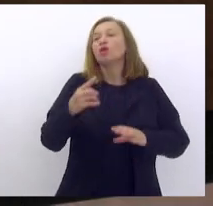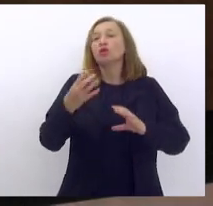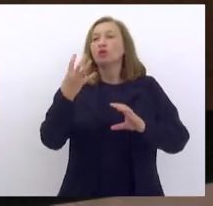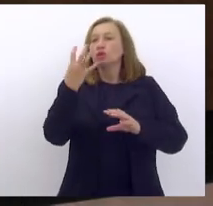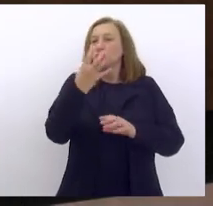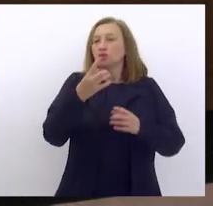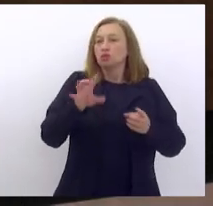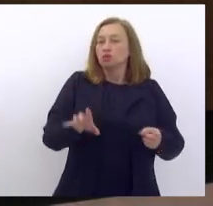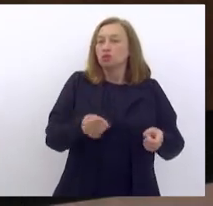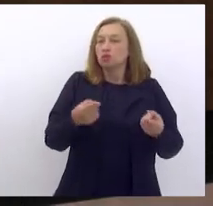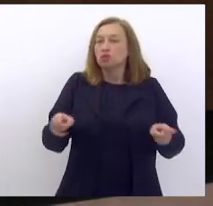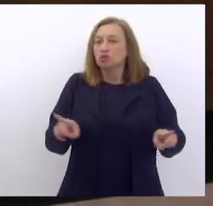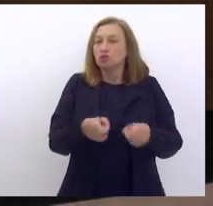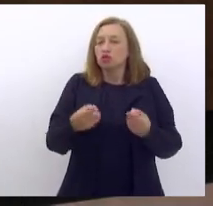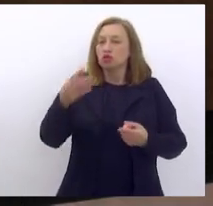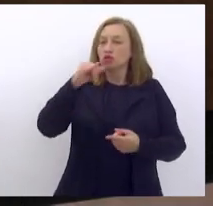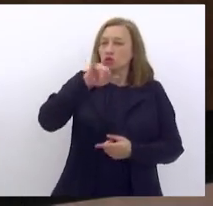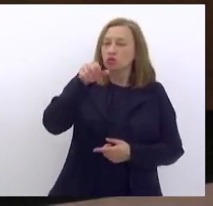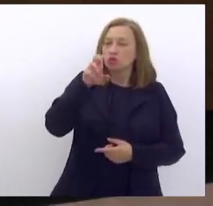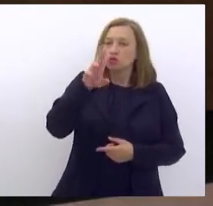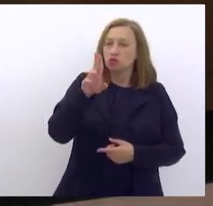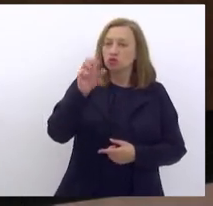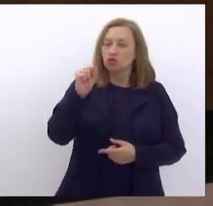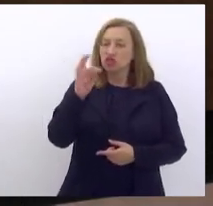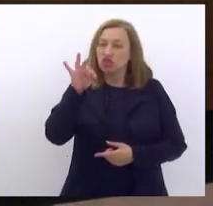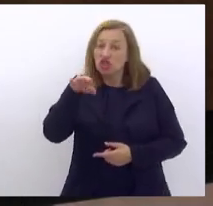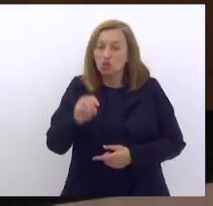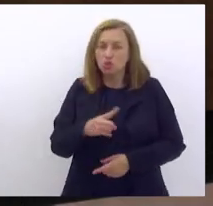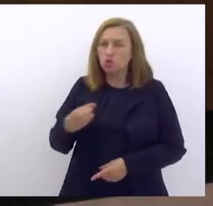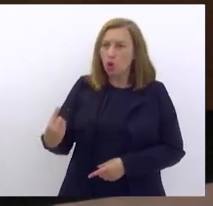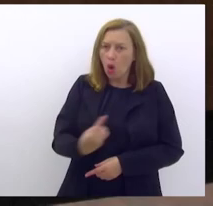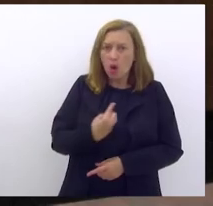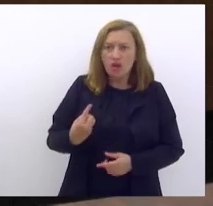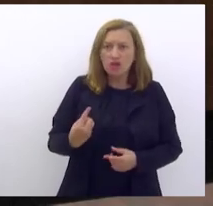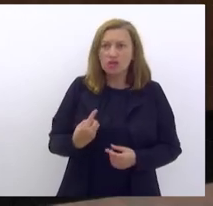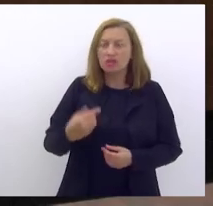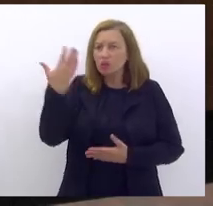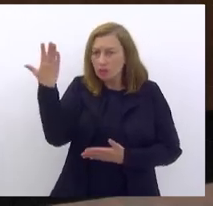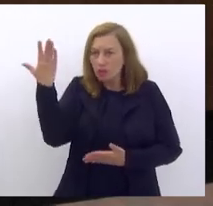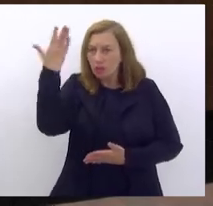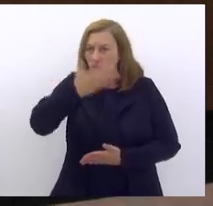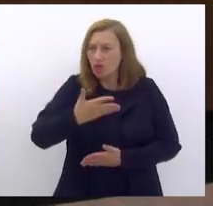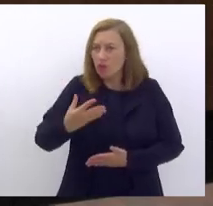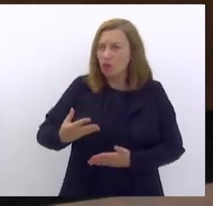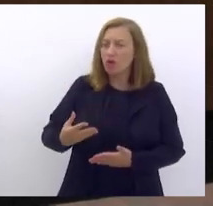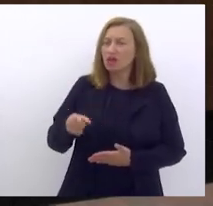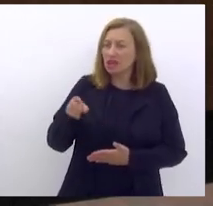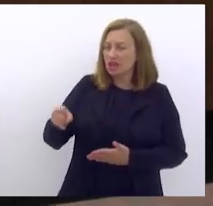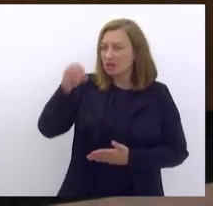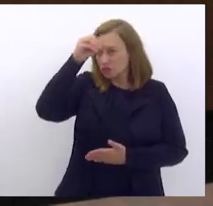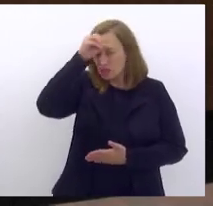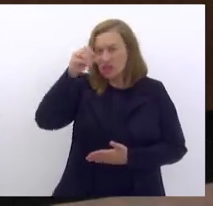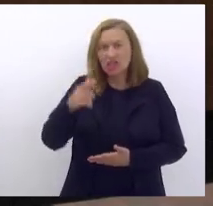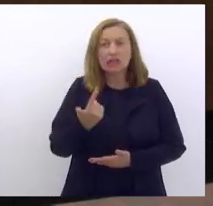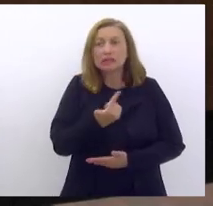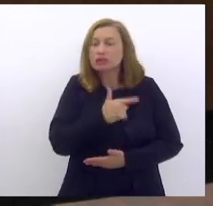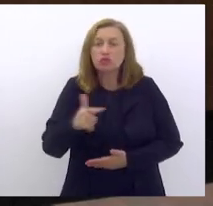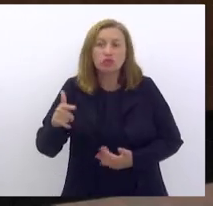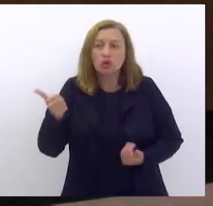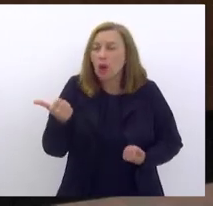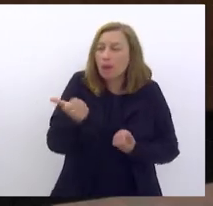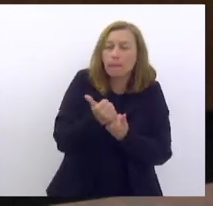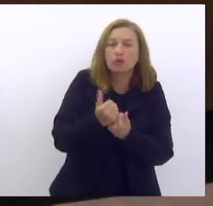o Justino, que nós é que tivemos que provar a inocência dele. nós não tínhamos um